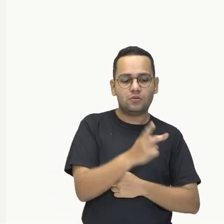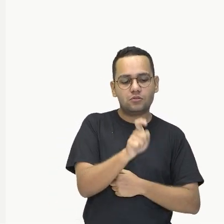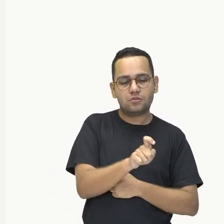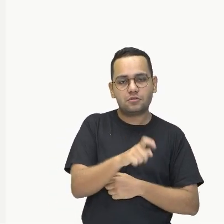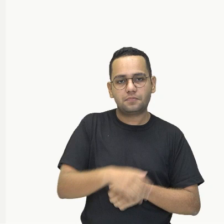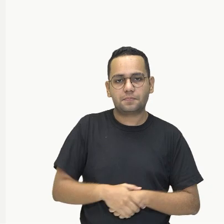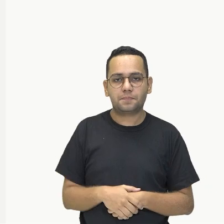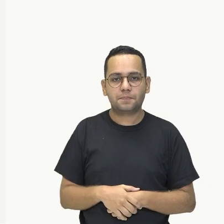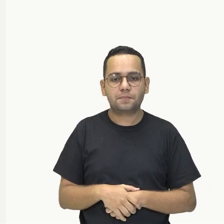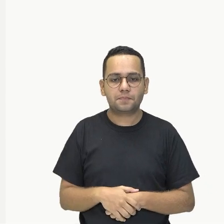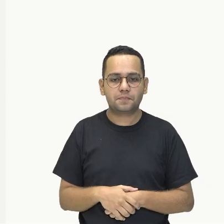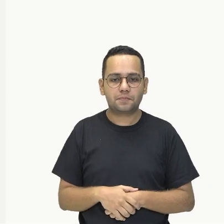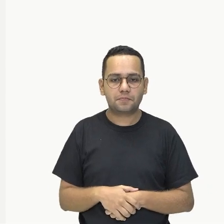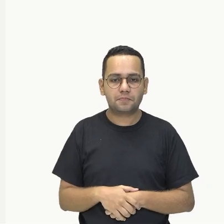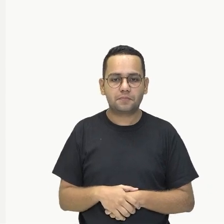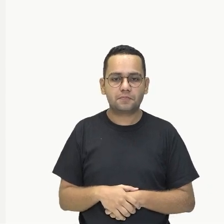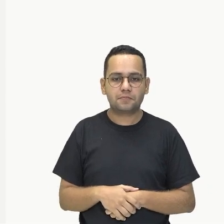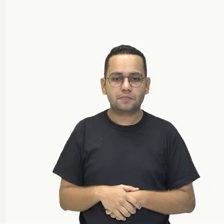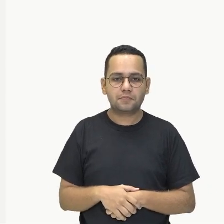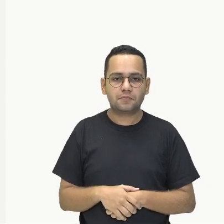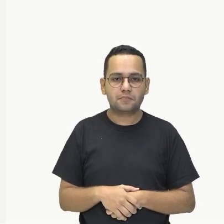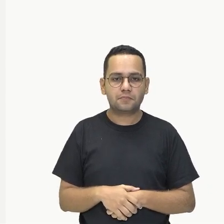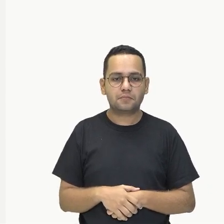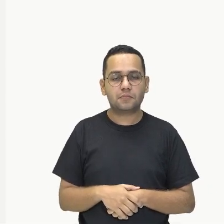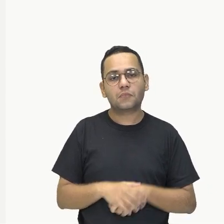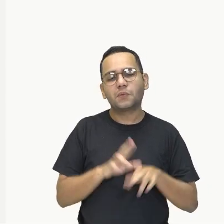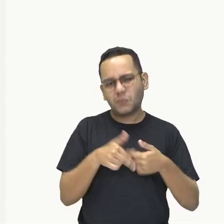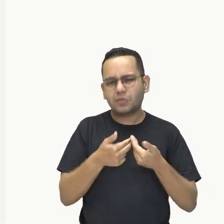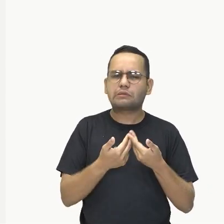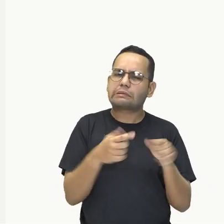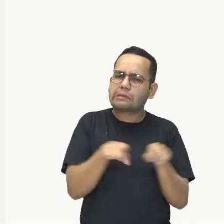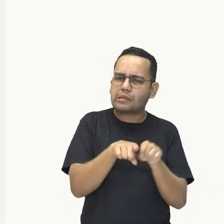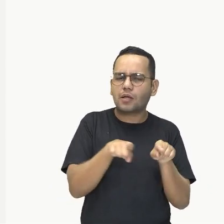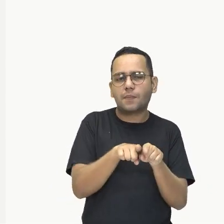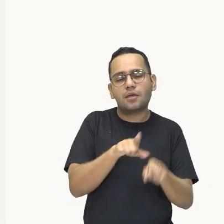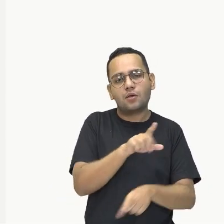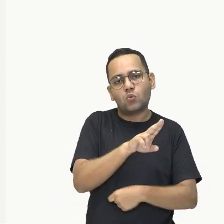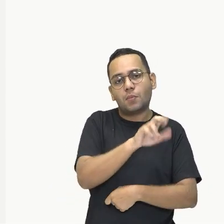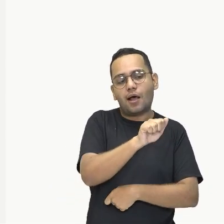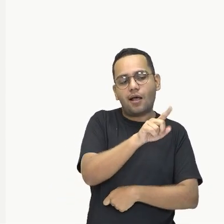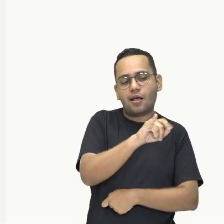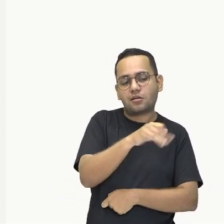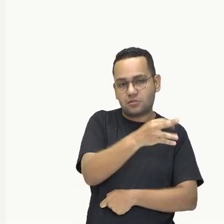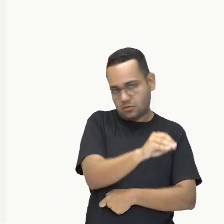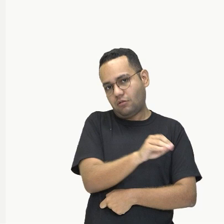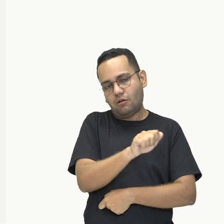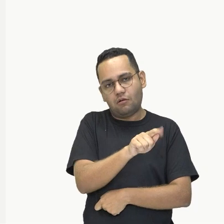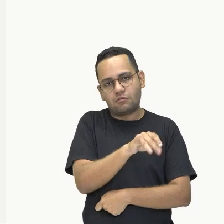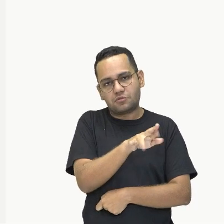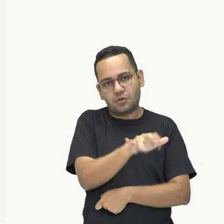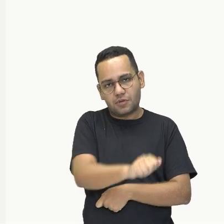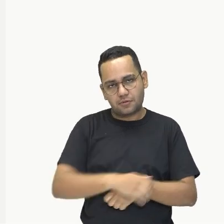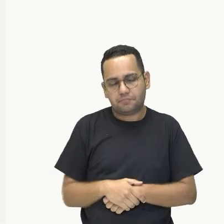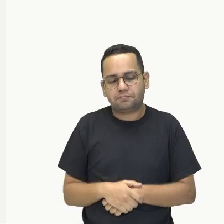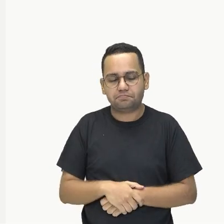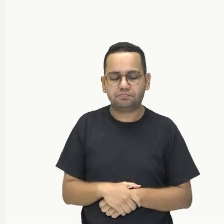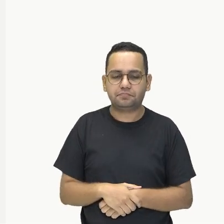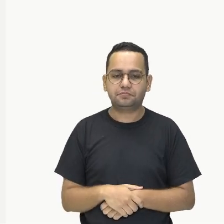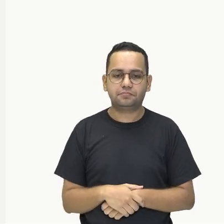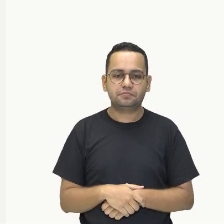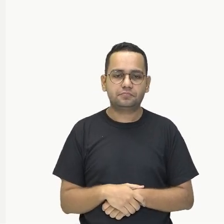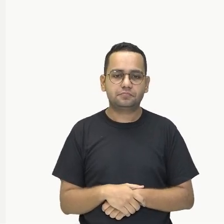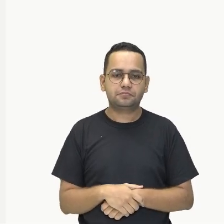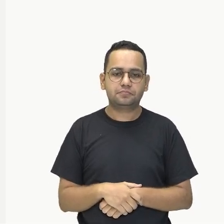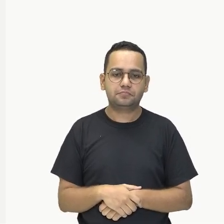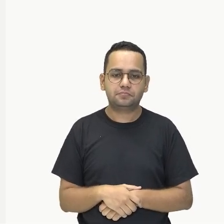2x. Mas não deixa de ser uma adição algébrica. Ok? Lembrando que nós